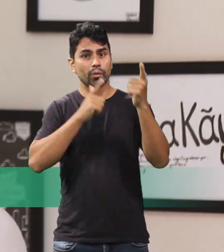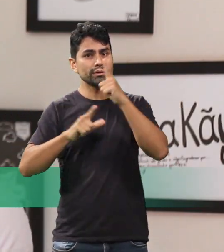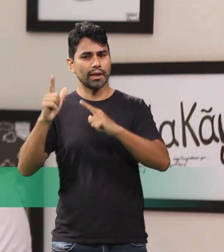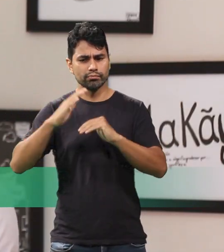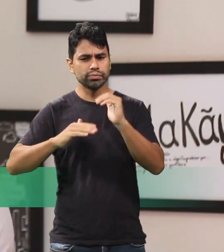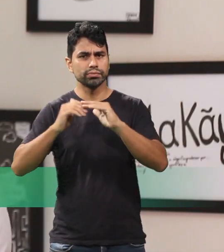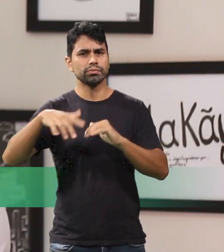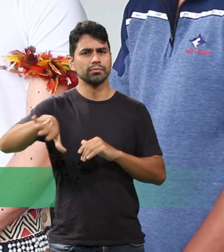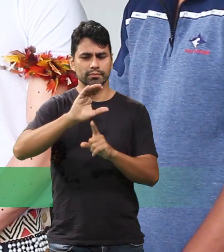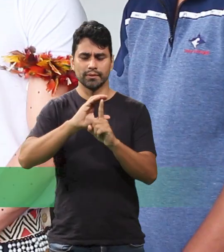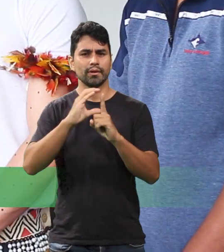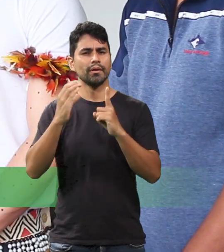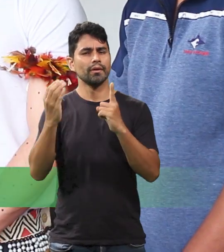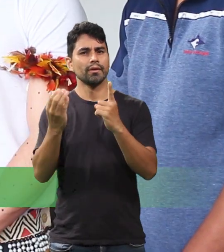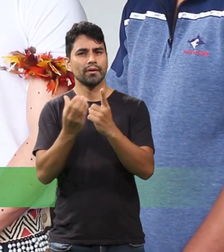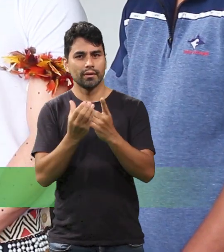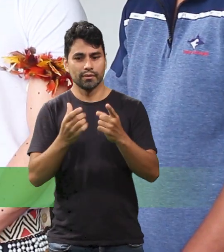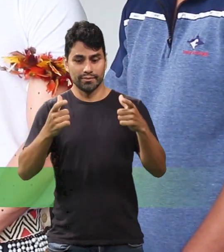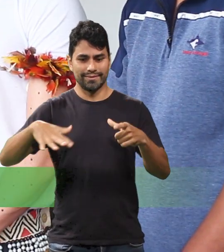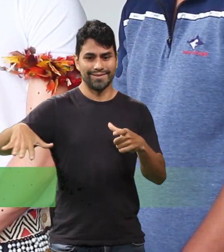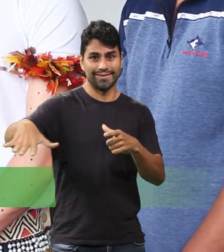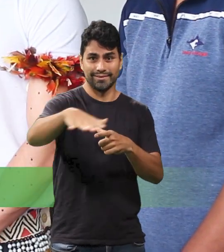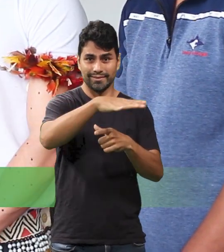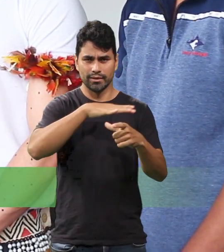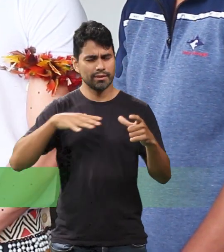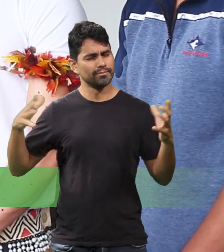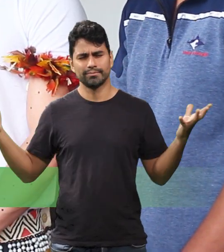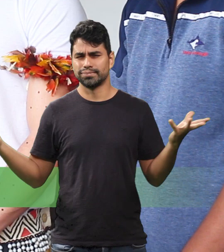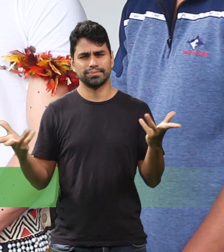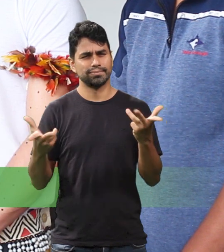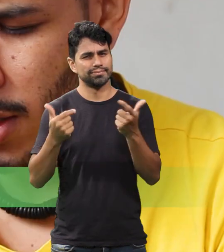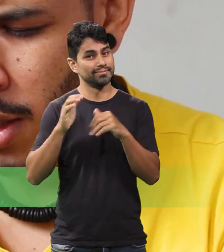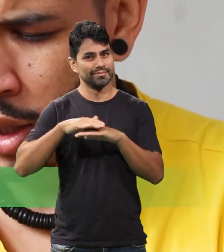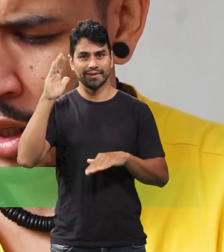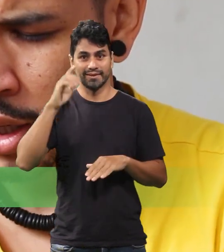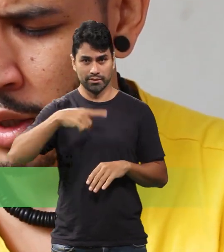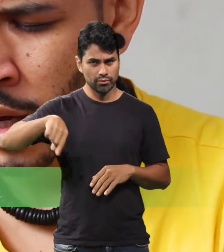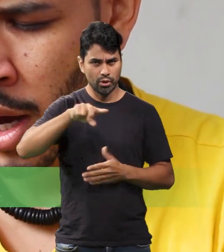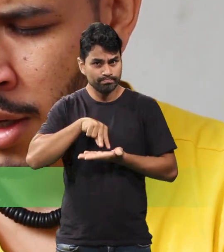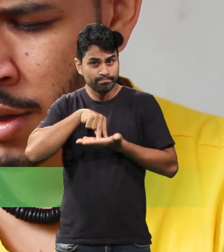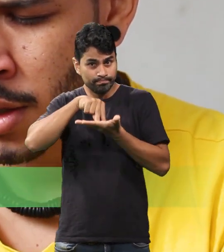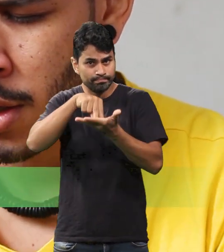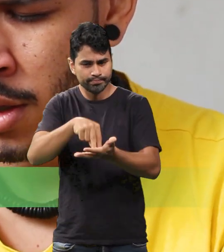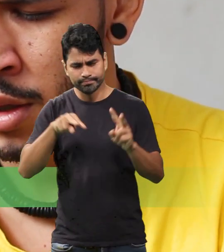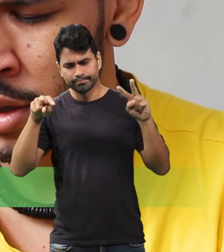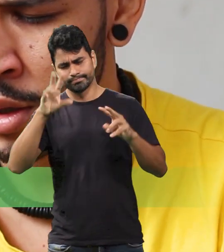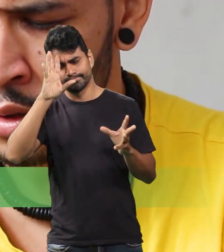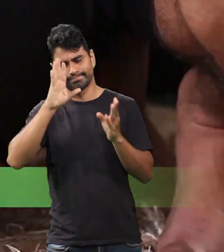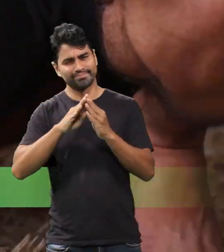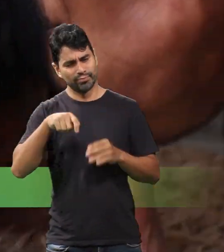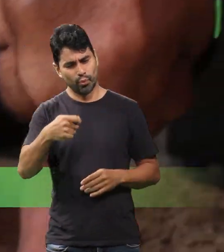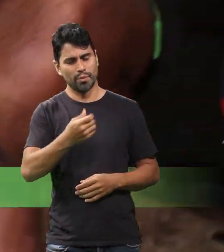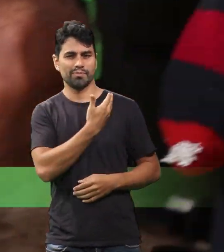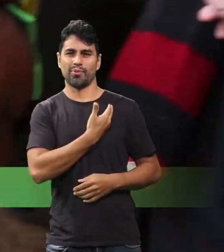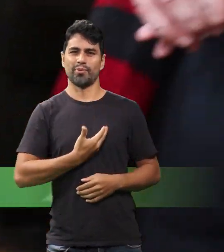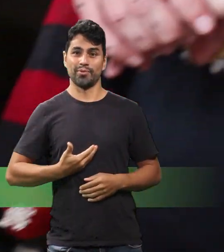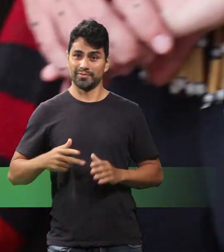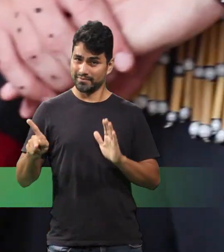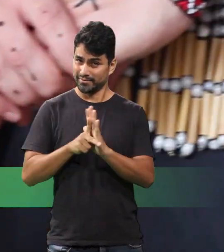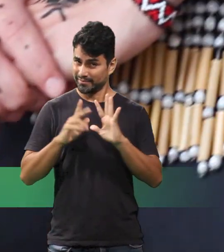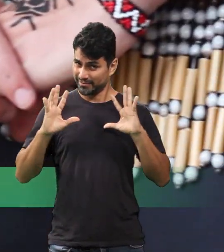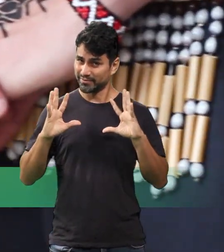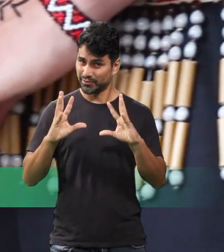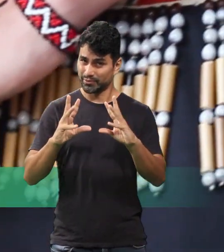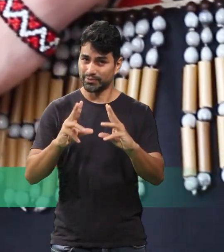contribui para a construção de um meio acadêmico cada vez mais qualificado. Nossa presença fortalece o sentido público